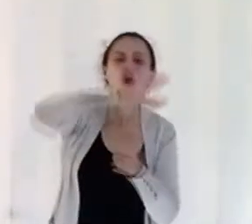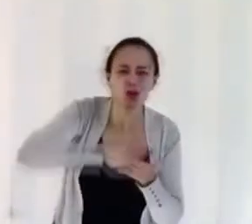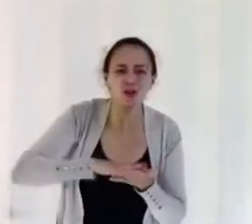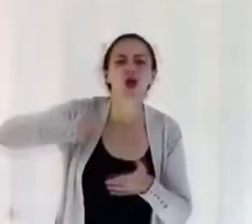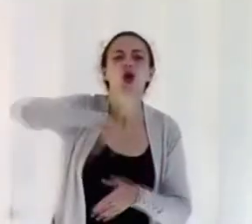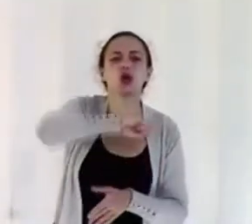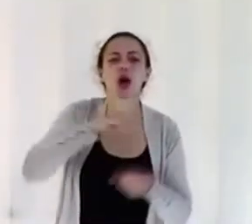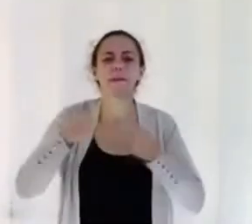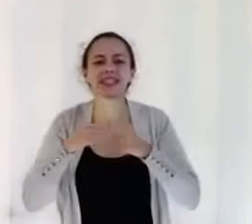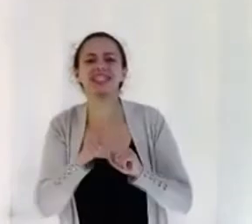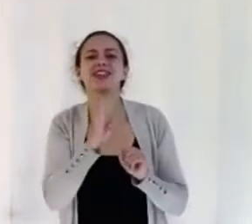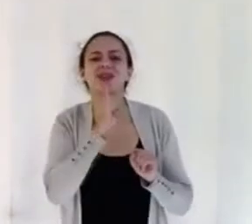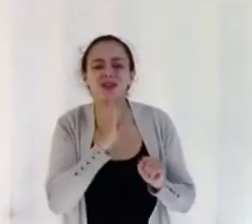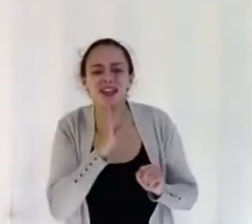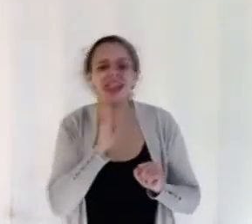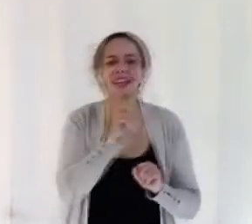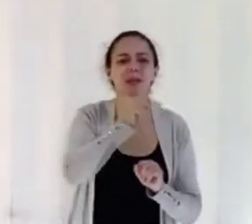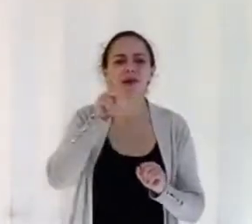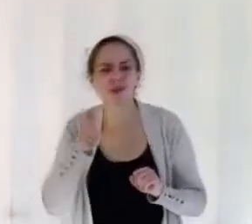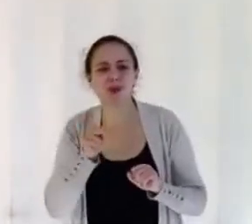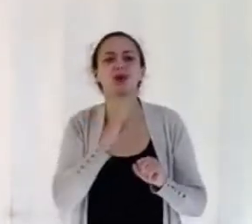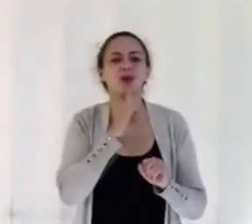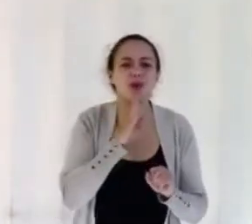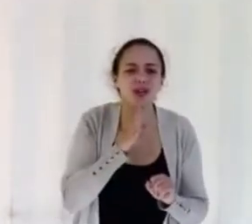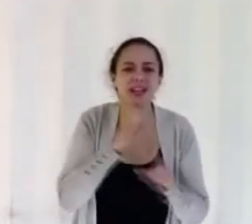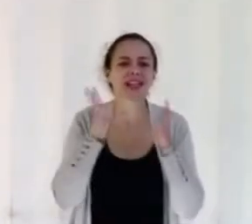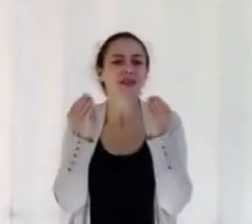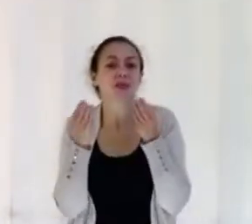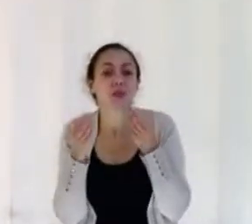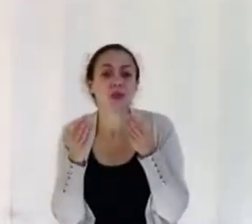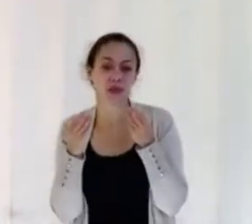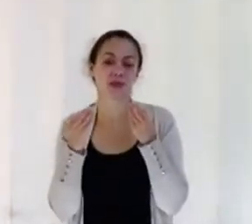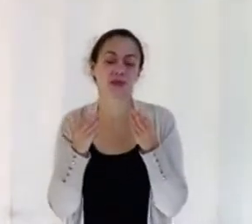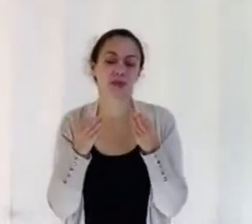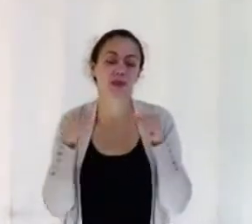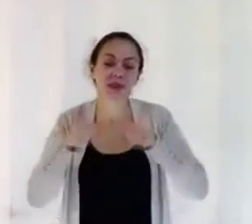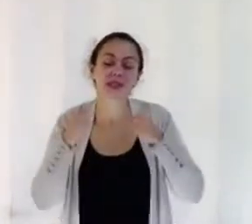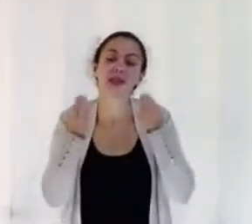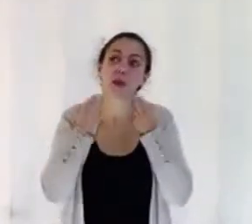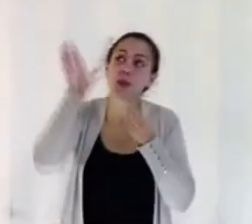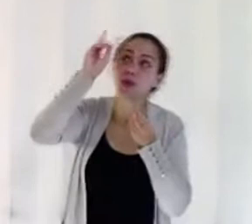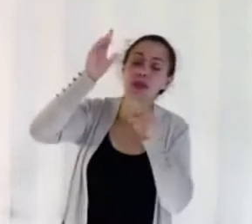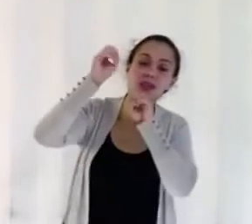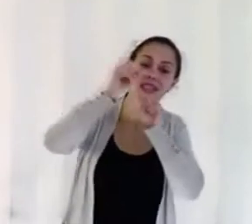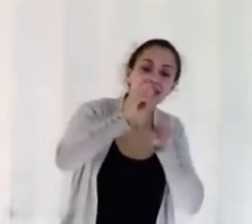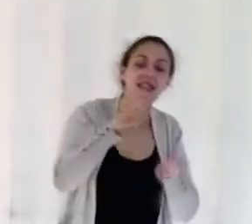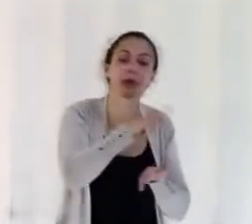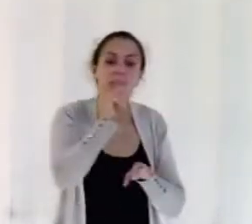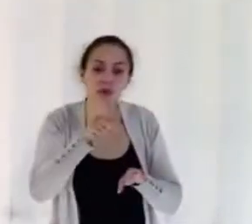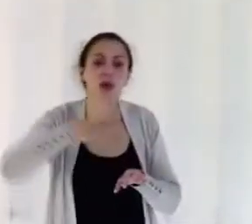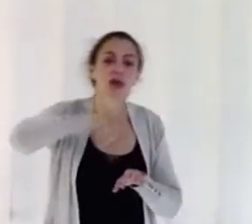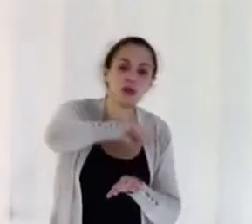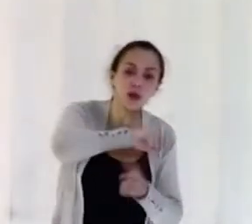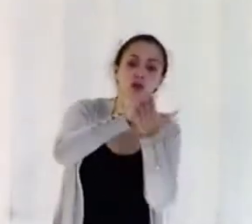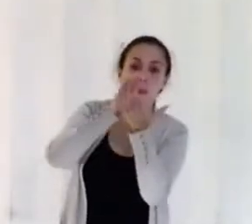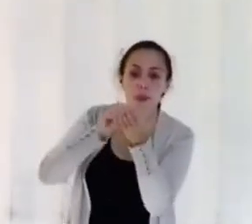nós dos pastores que já passaram, mas lá na frente, no versículo 17, nós vamos ver no final, que ele vai falar daqueles